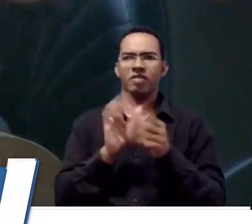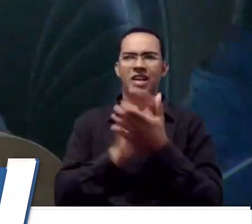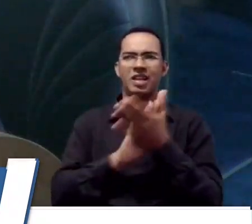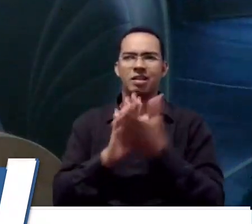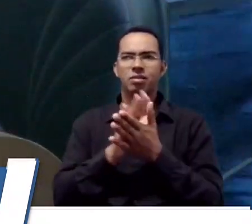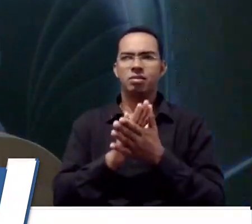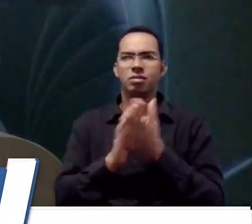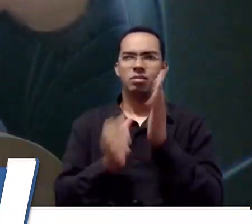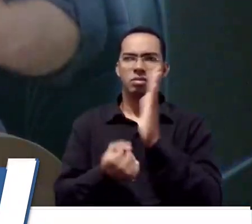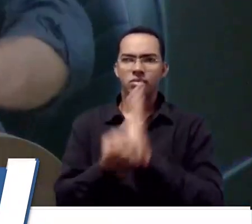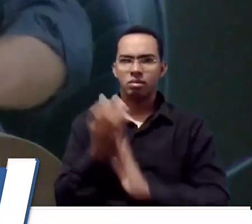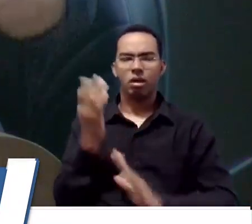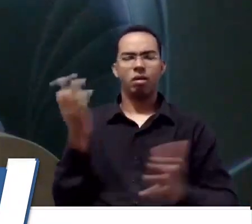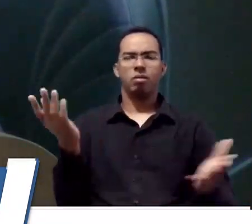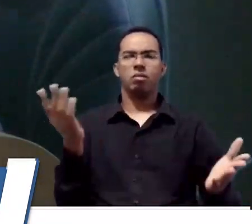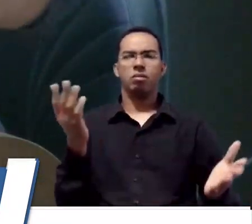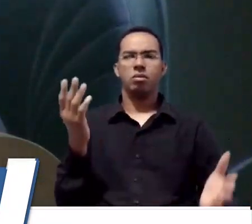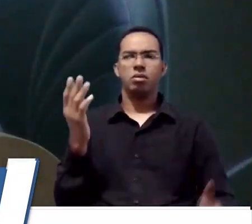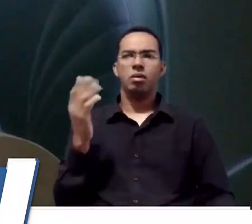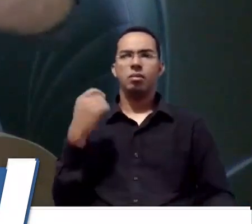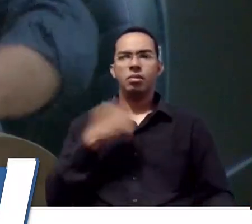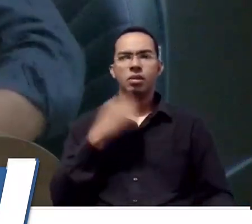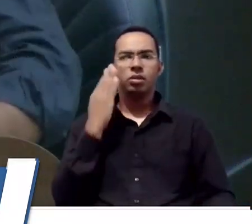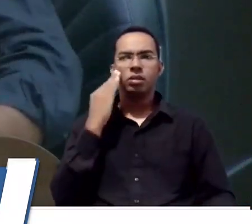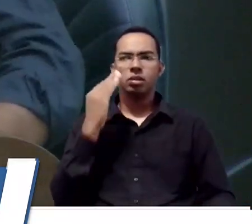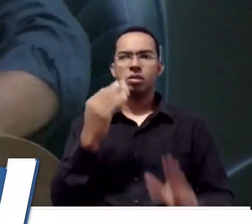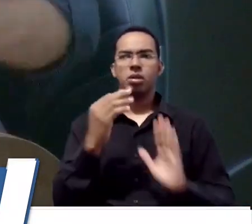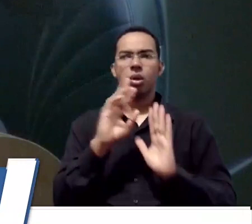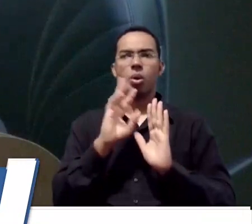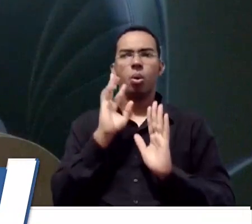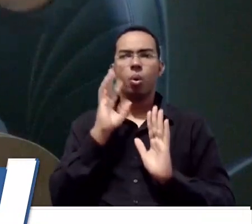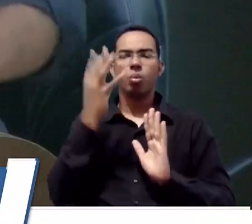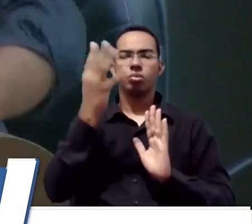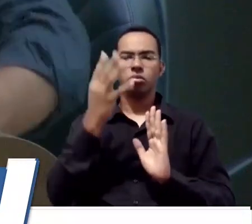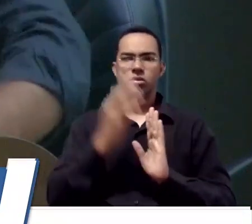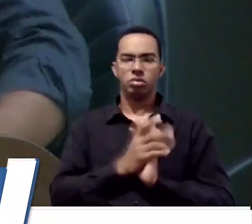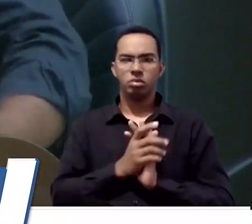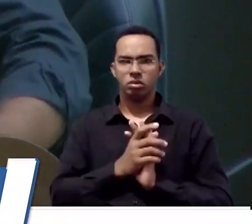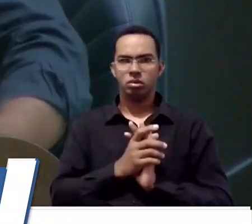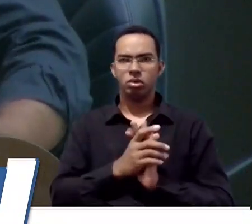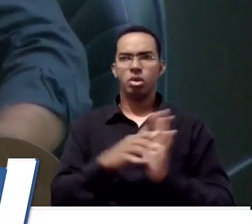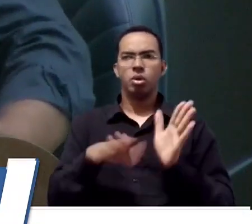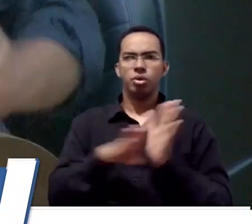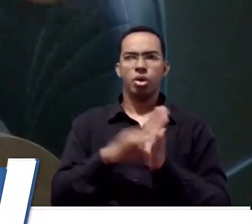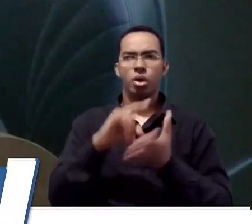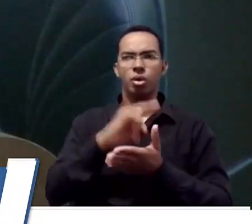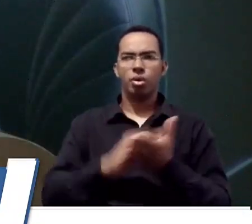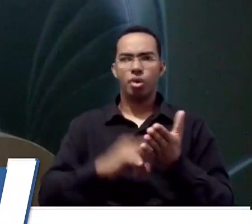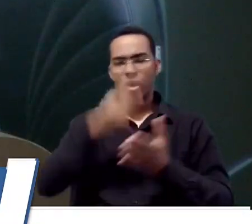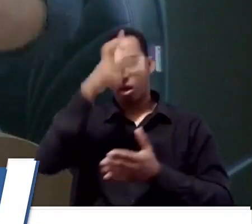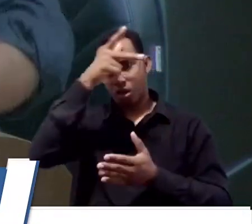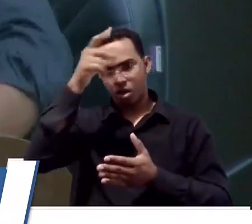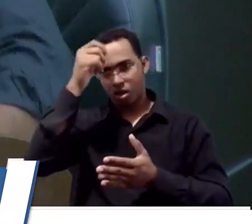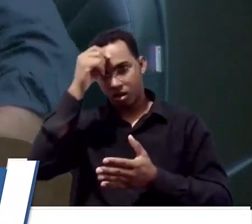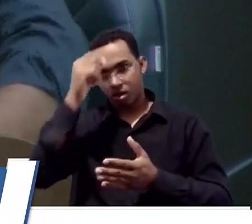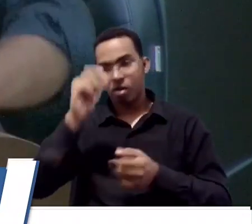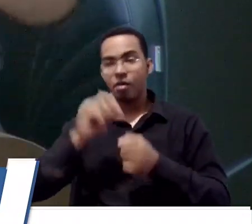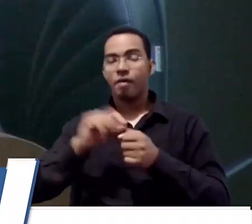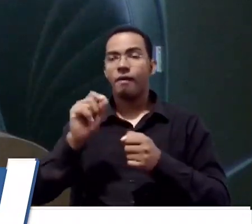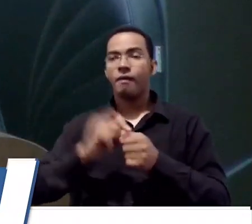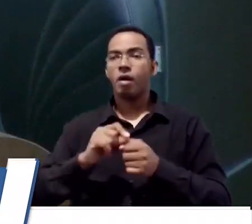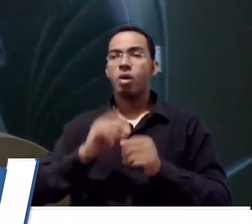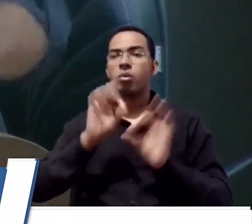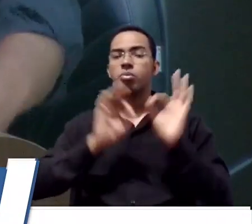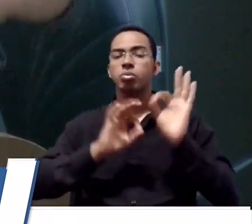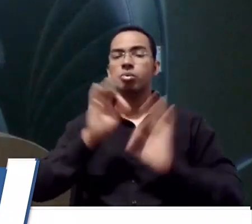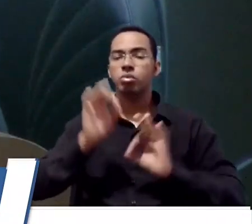criado. Nós estamos, primeiro, tem que seguir uma definição. Chegar a documentação da prefeitura, vamos fazer o tabulamento